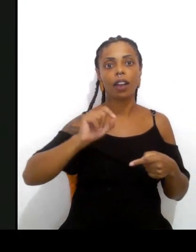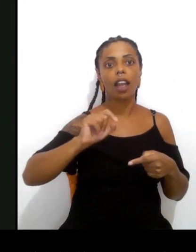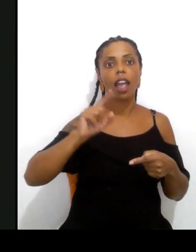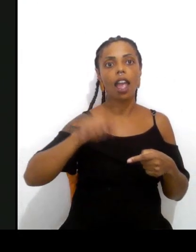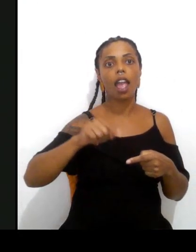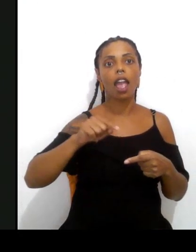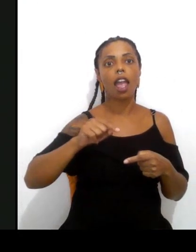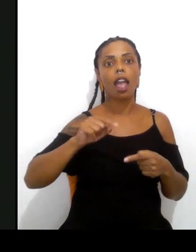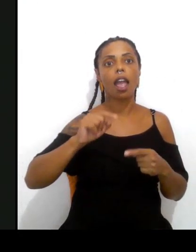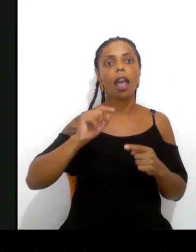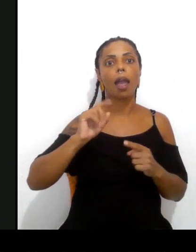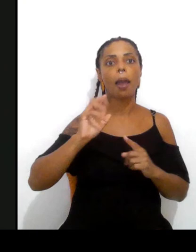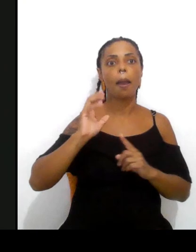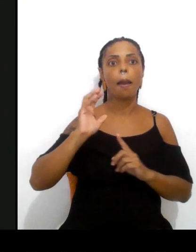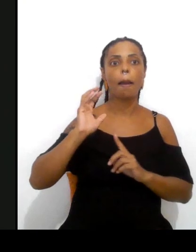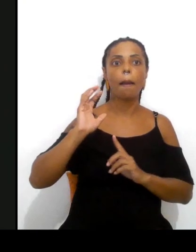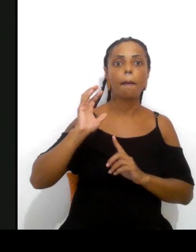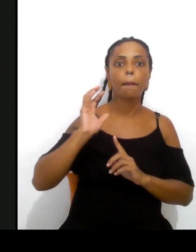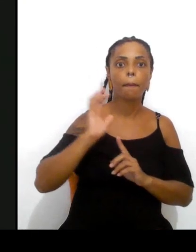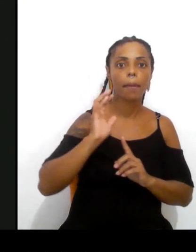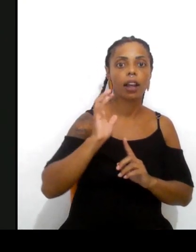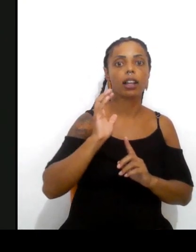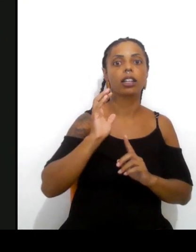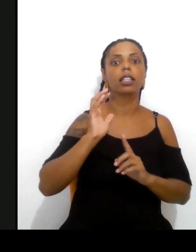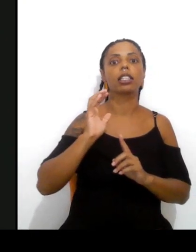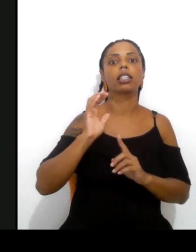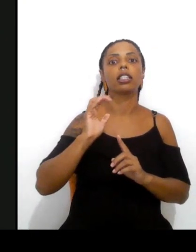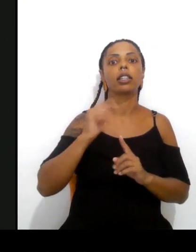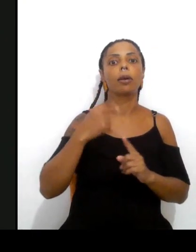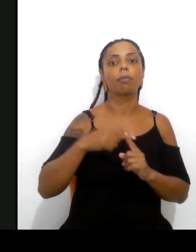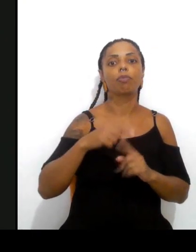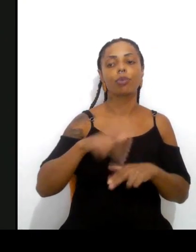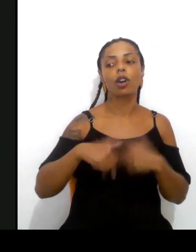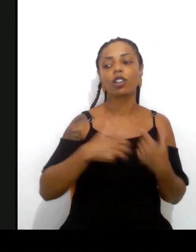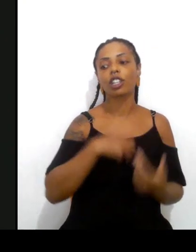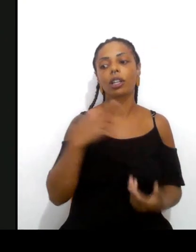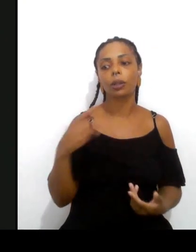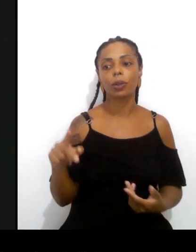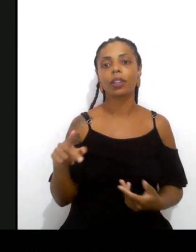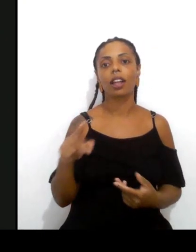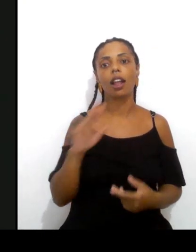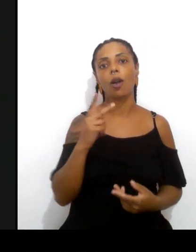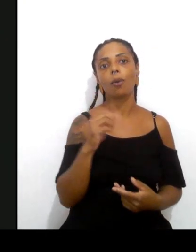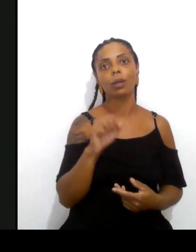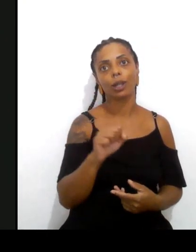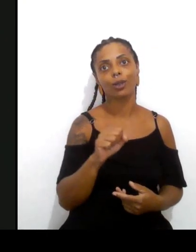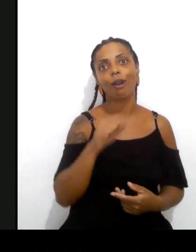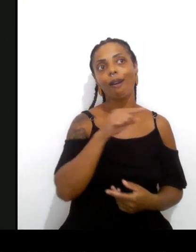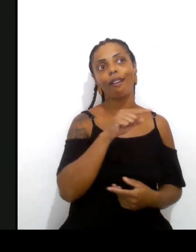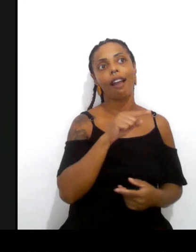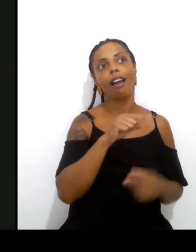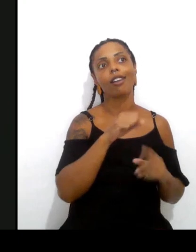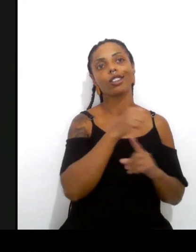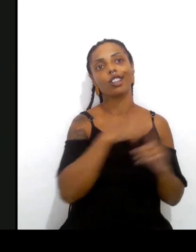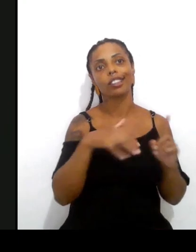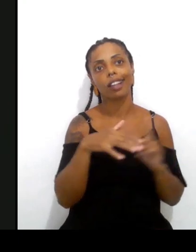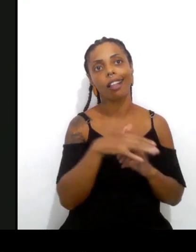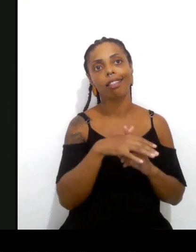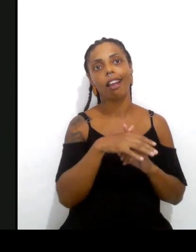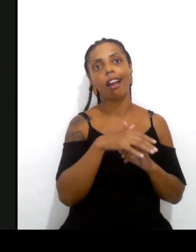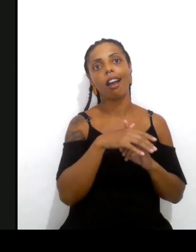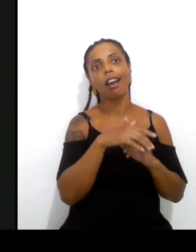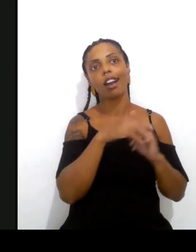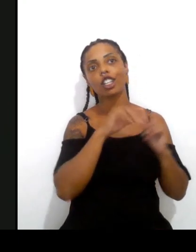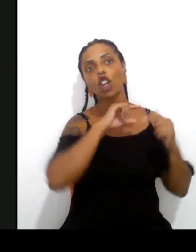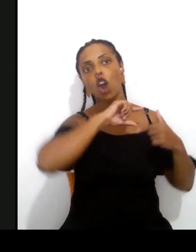consideração é da sua posição de homossexual na sociedade britânica conservadora e ao mesmo